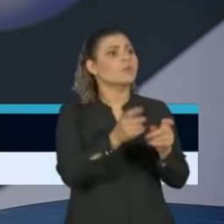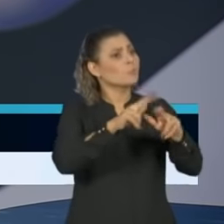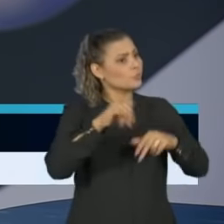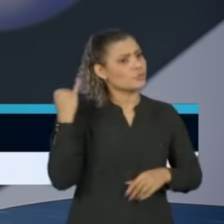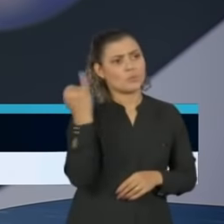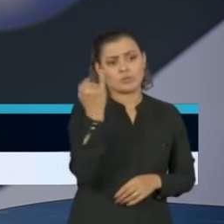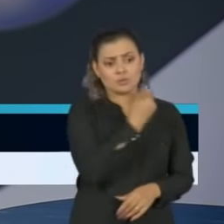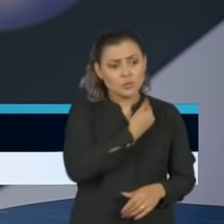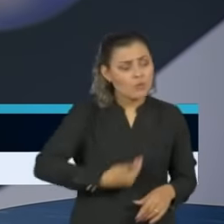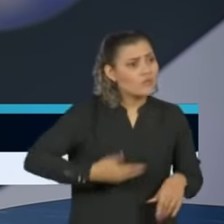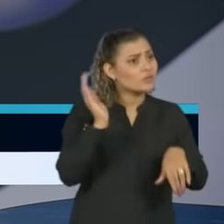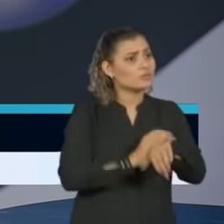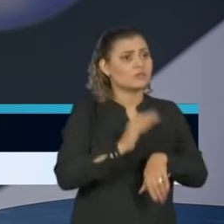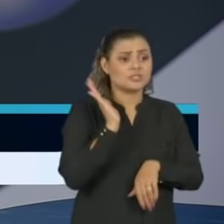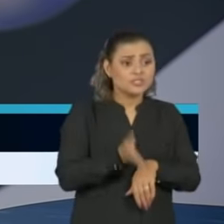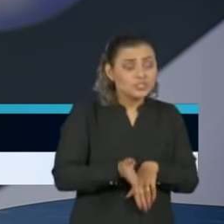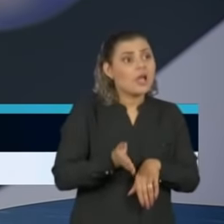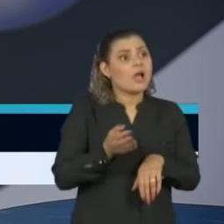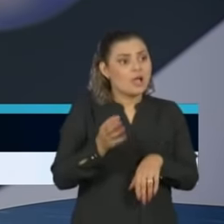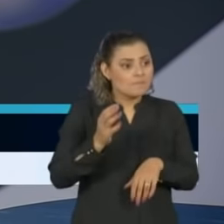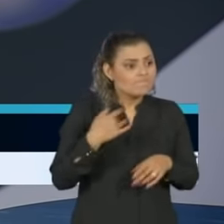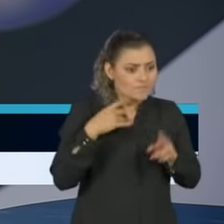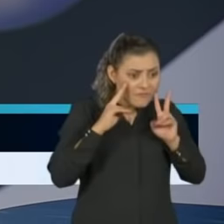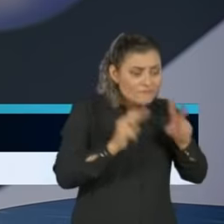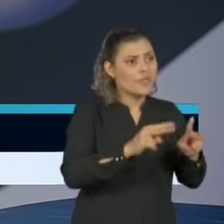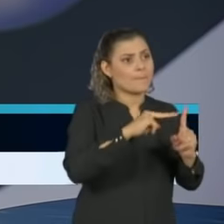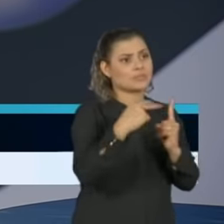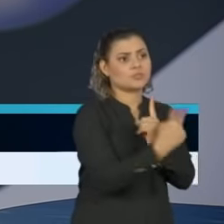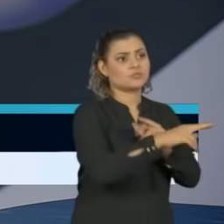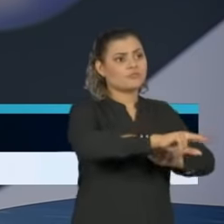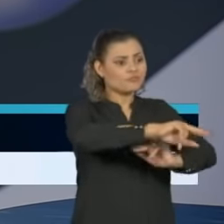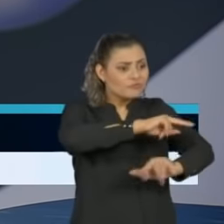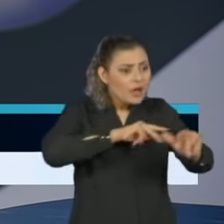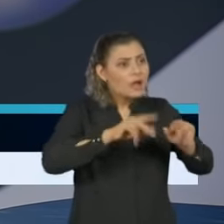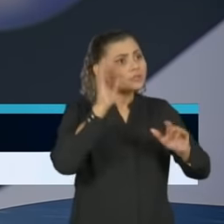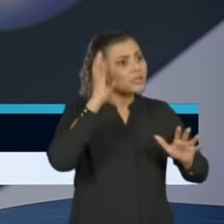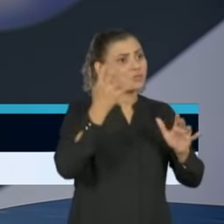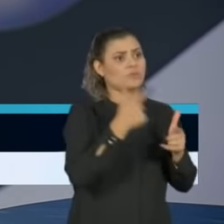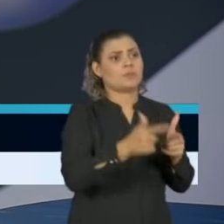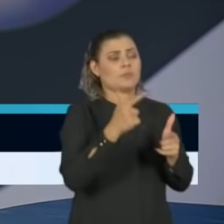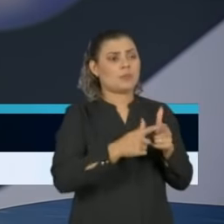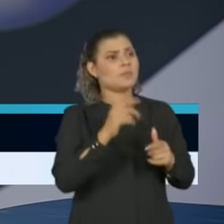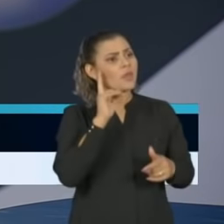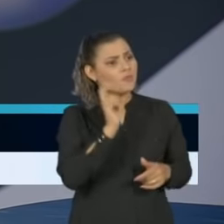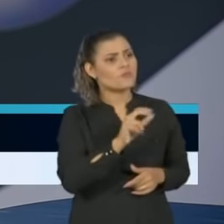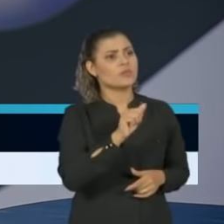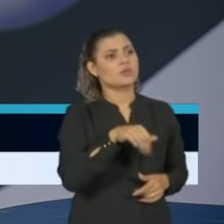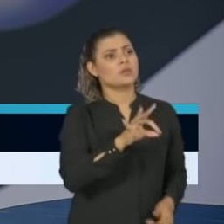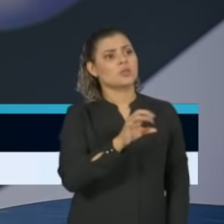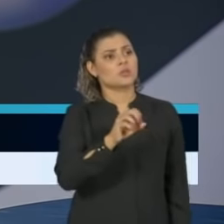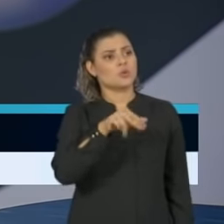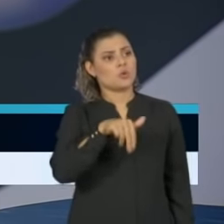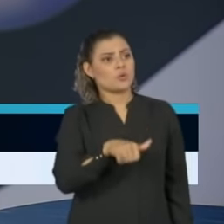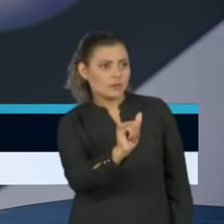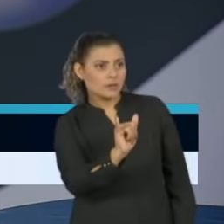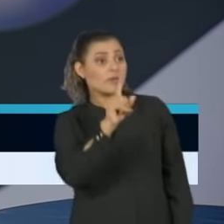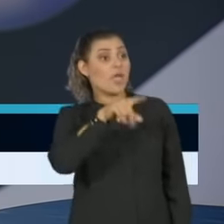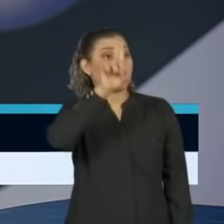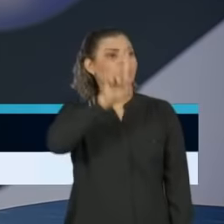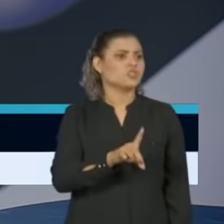esteja diretamente envolvido nesse problema de maneira antecipada. Eu vi o Anthony Fauci, que é o